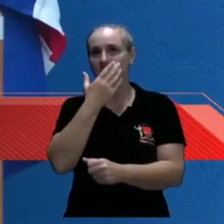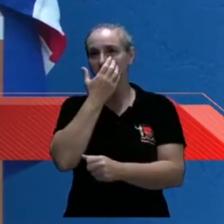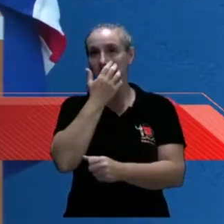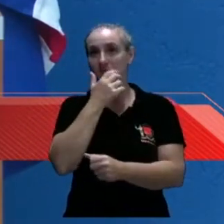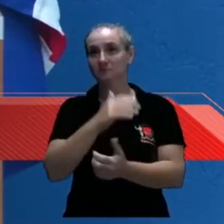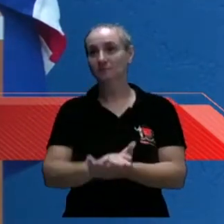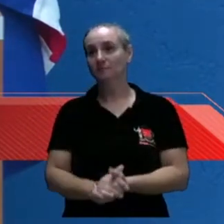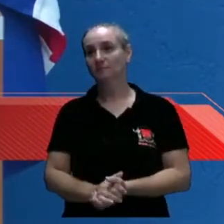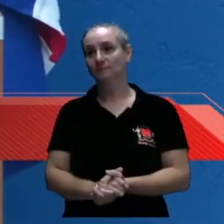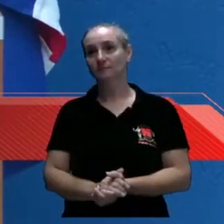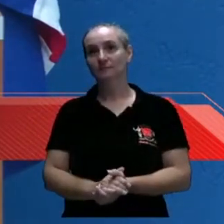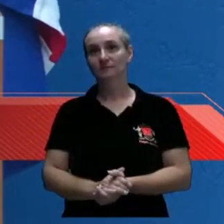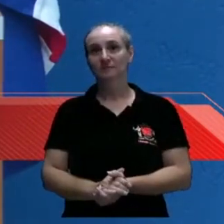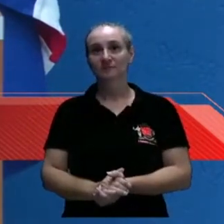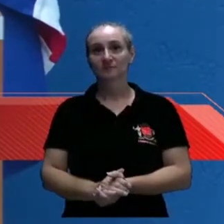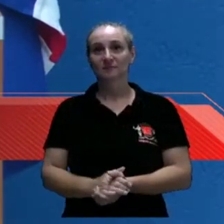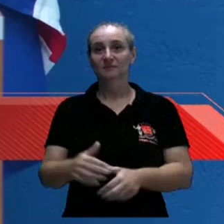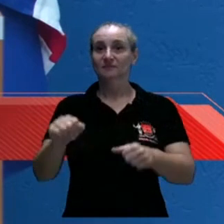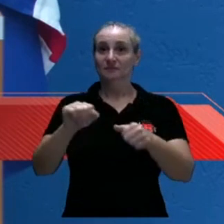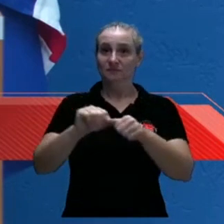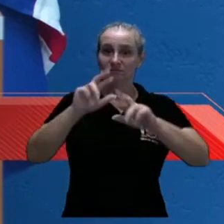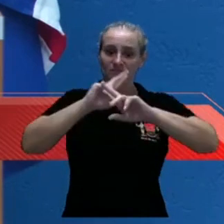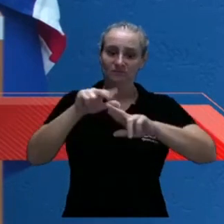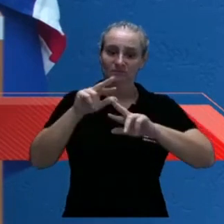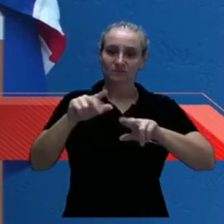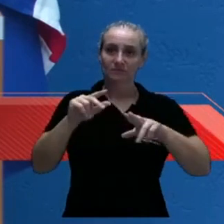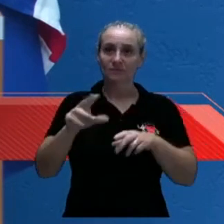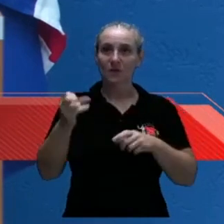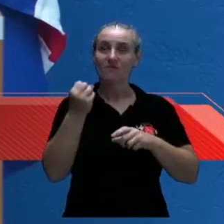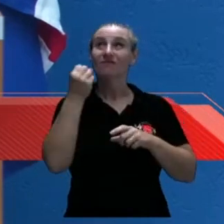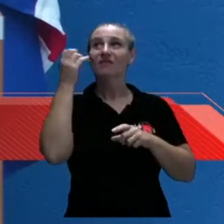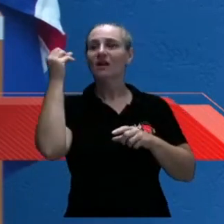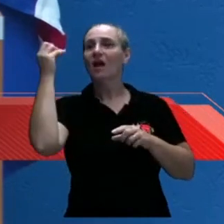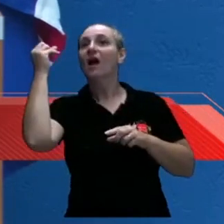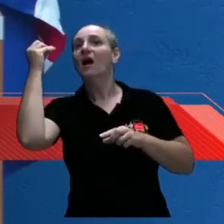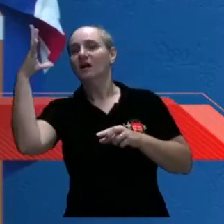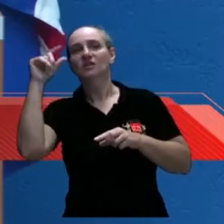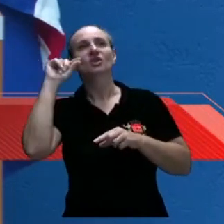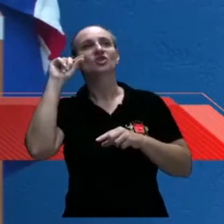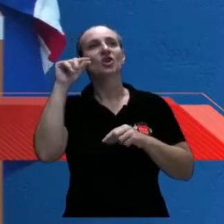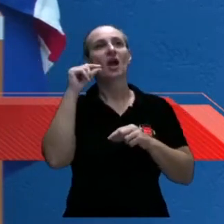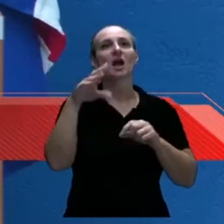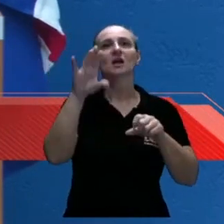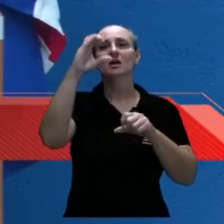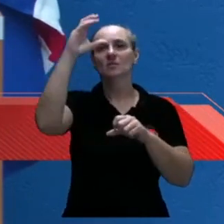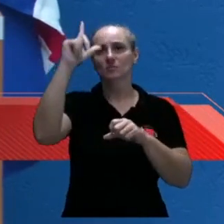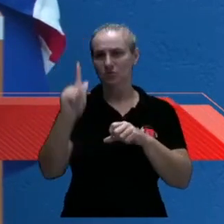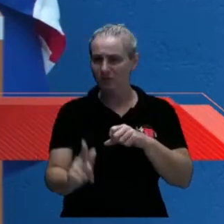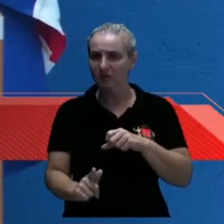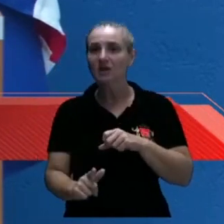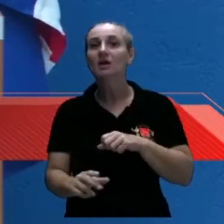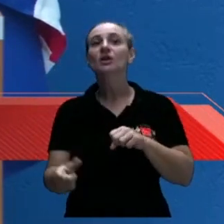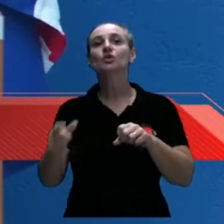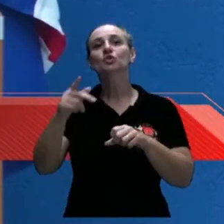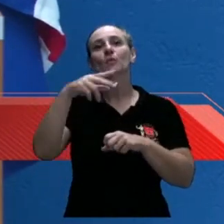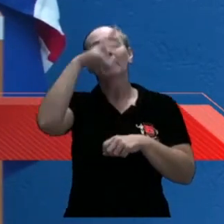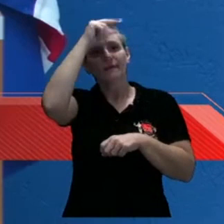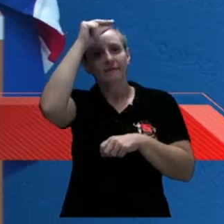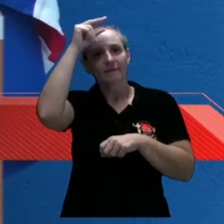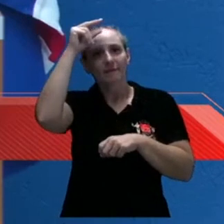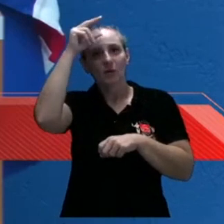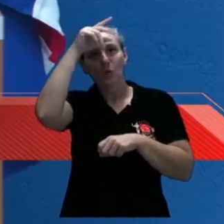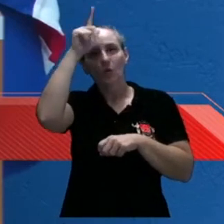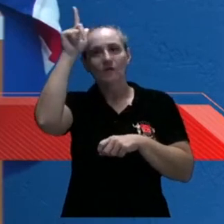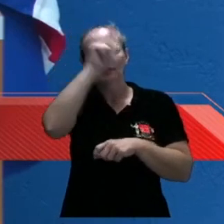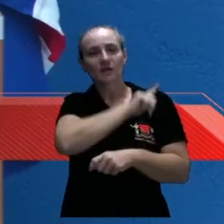E daí, nós fizemos diversas viagens a Campo Grande, quando o Dr. Wilson veio em Três Lagoas, nós conversamos com ele. E